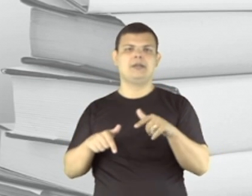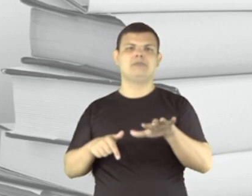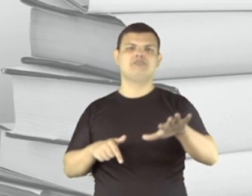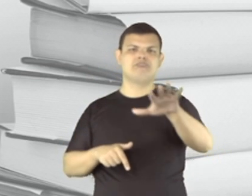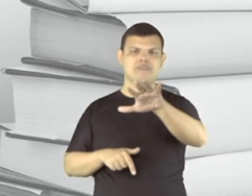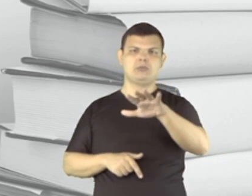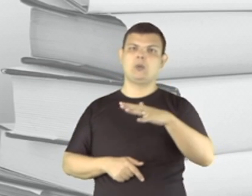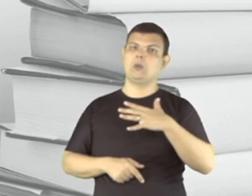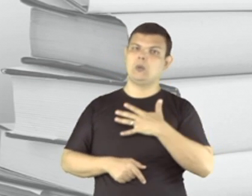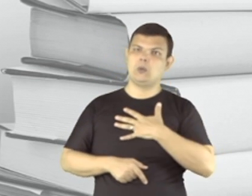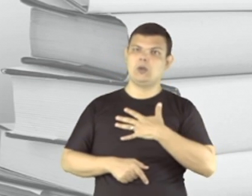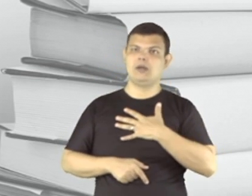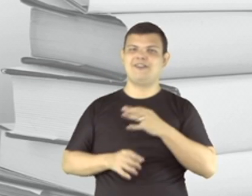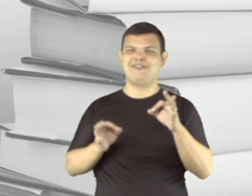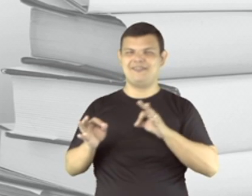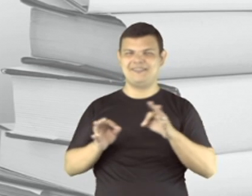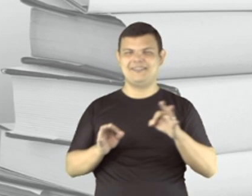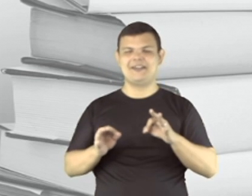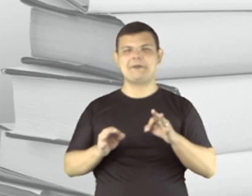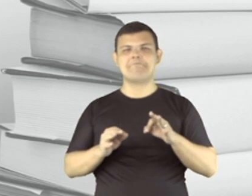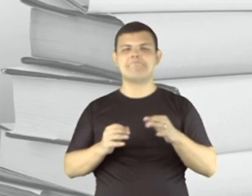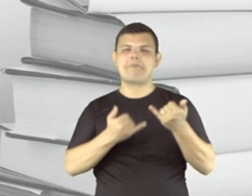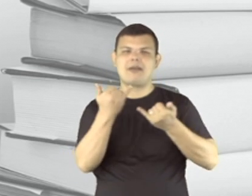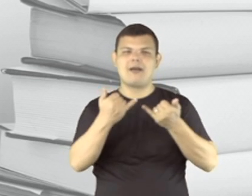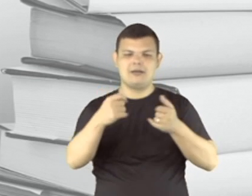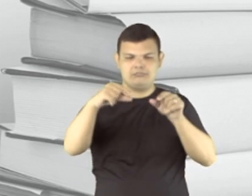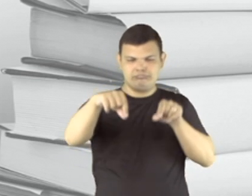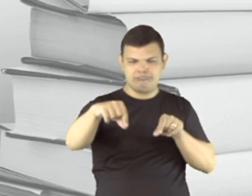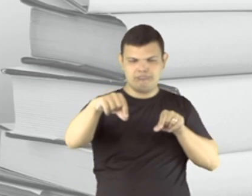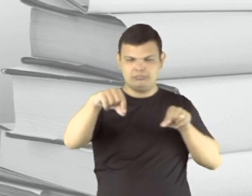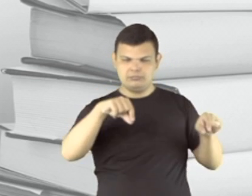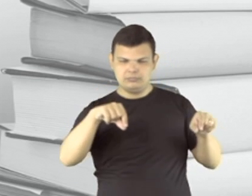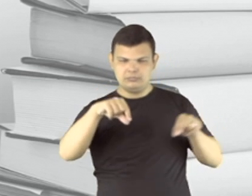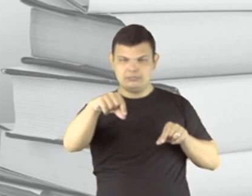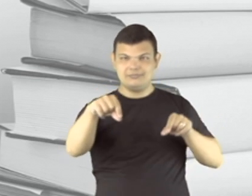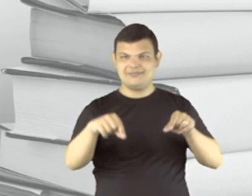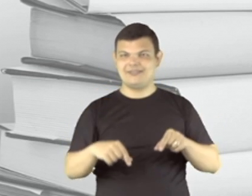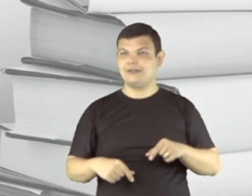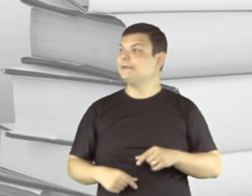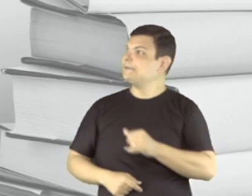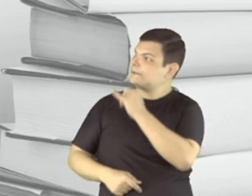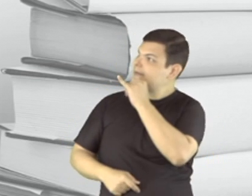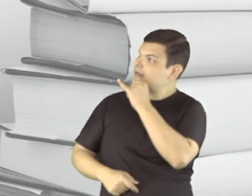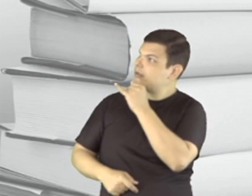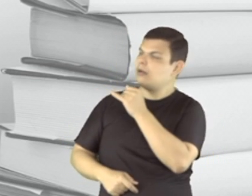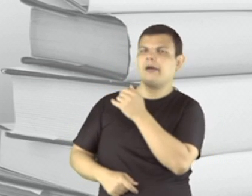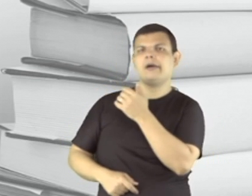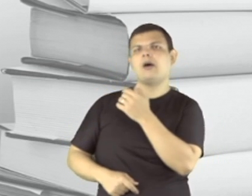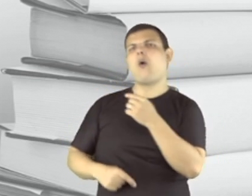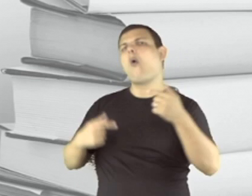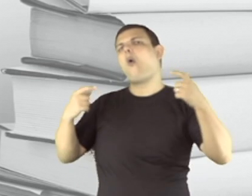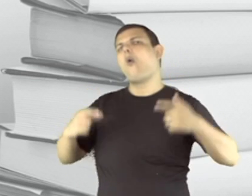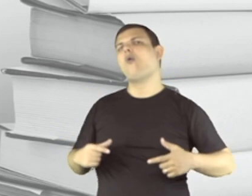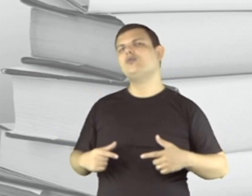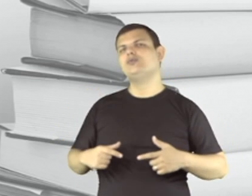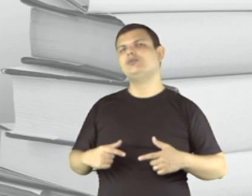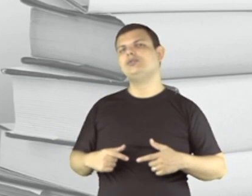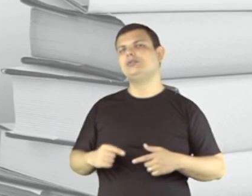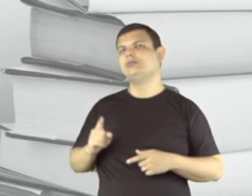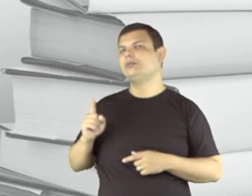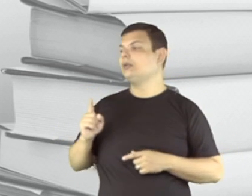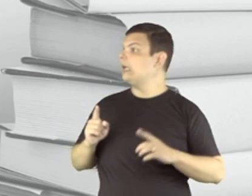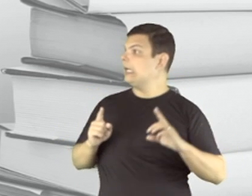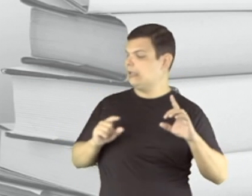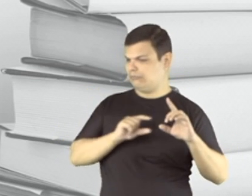com batalha naval. Ó. Aqui eu tenho, onde está localizado este animal aqui? Ele está na